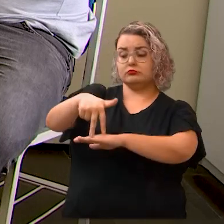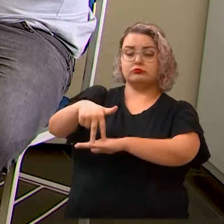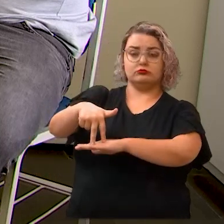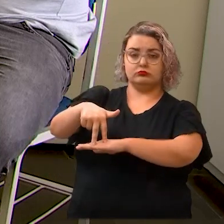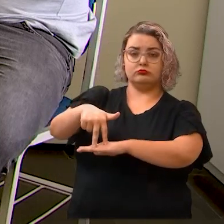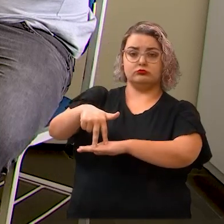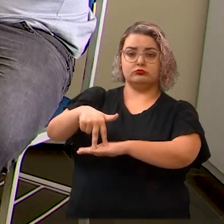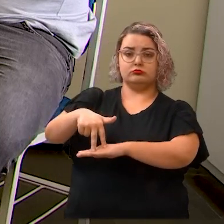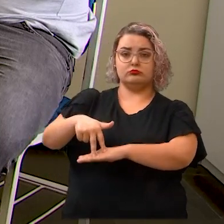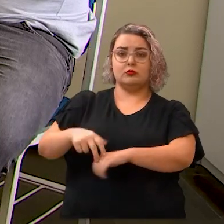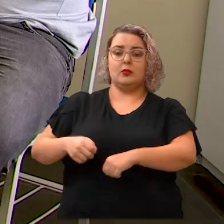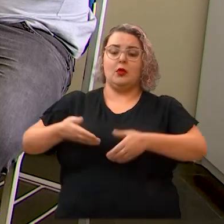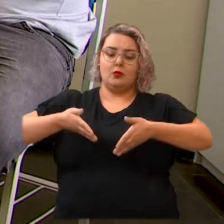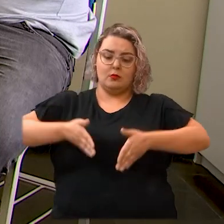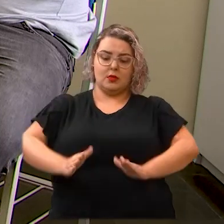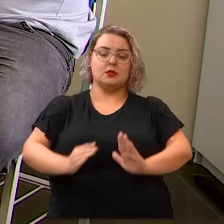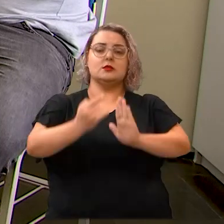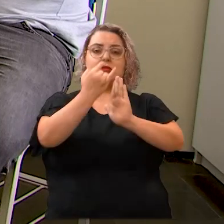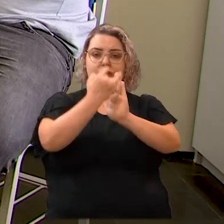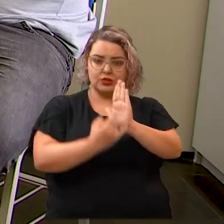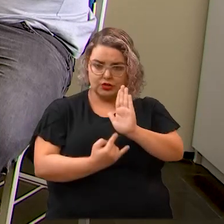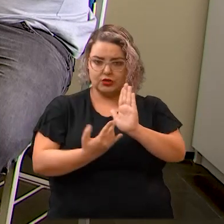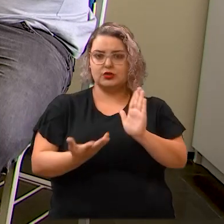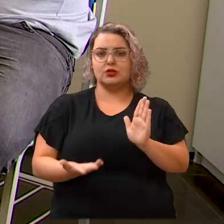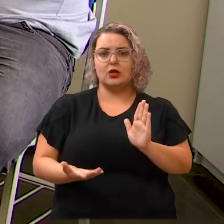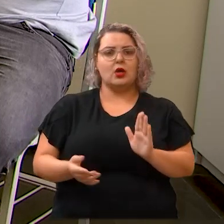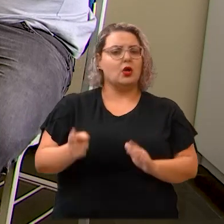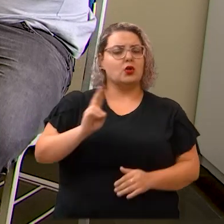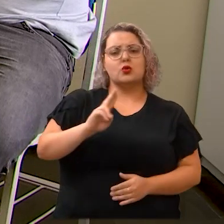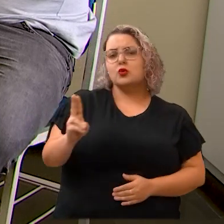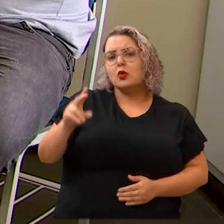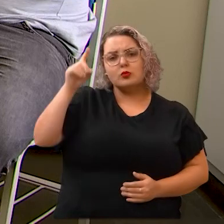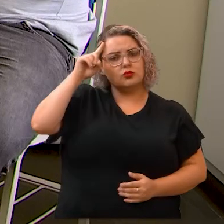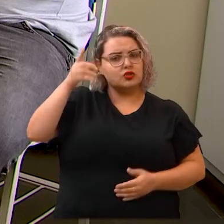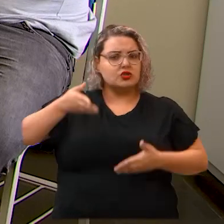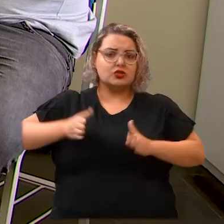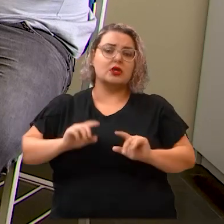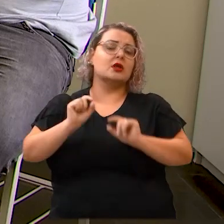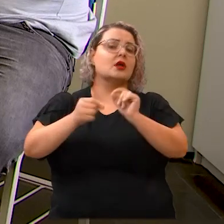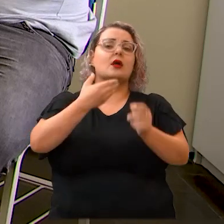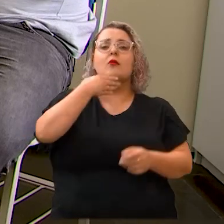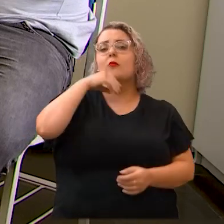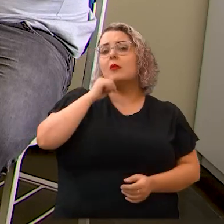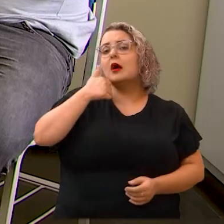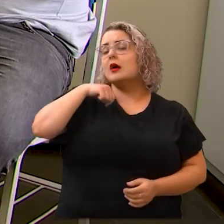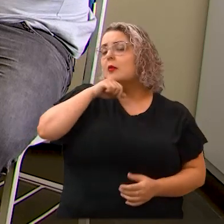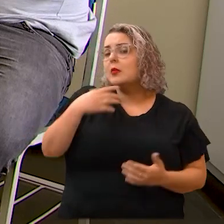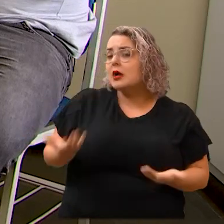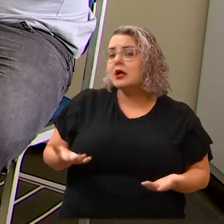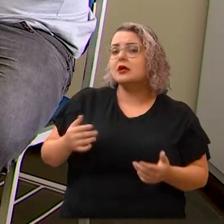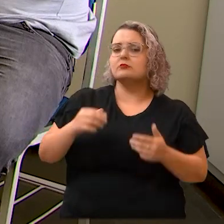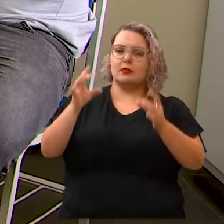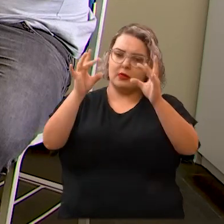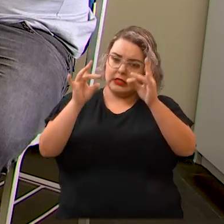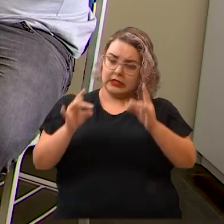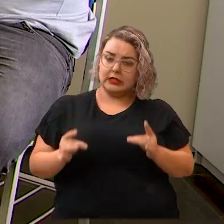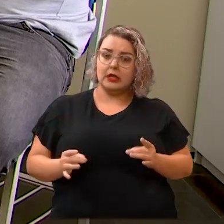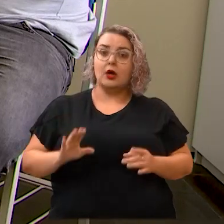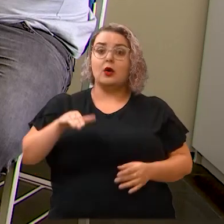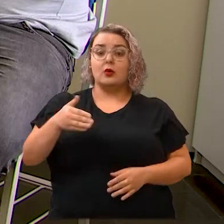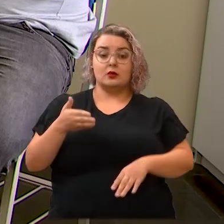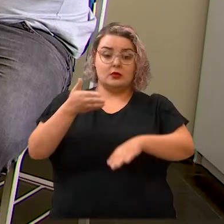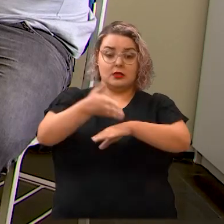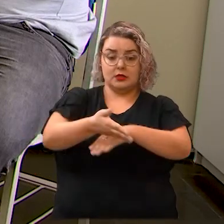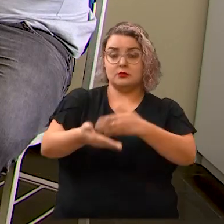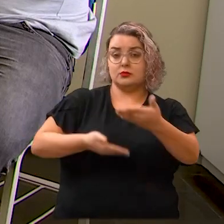você apresenta uma certidão de nascimento Ali vai ter seus dados nome data de nascimento quem é seus pais essa coisa toda Quando você vai entrar